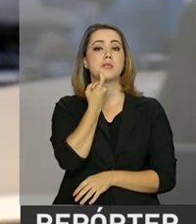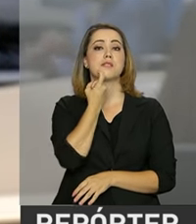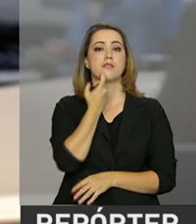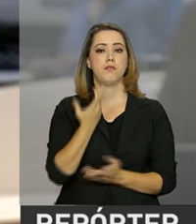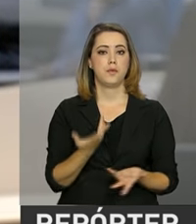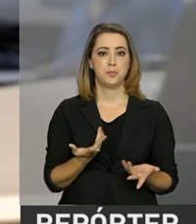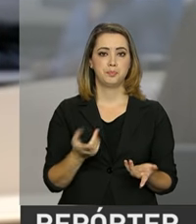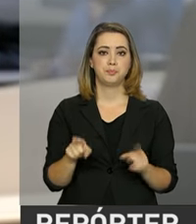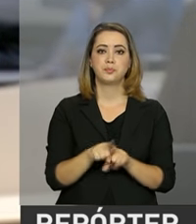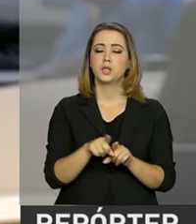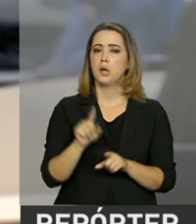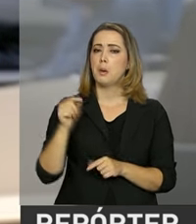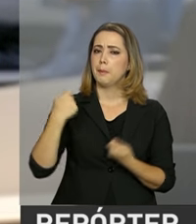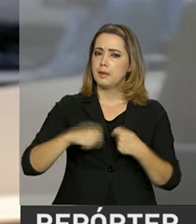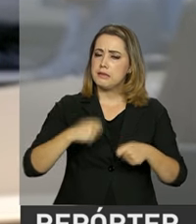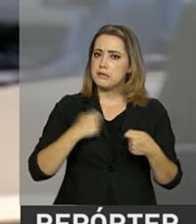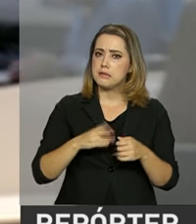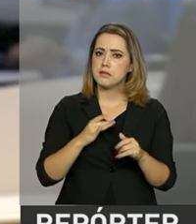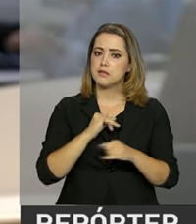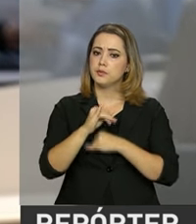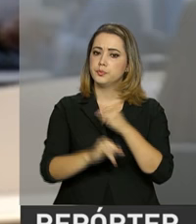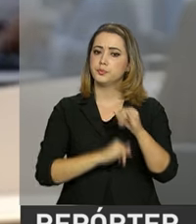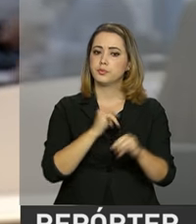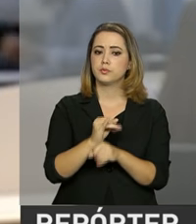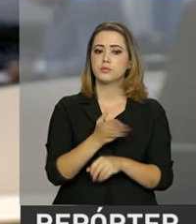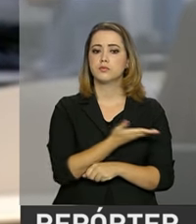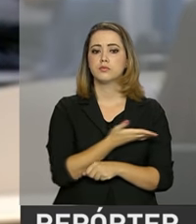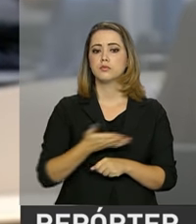concorrer a uma vaga, o candidato precisa acessar o site